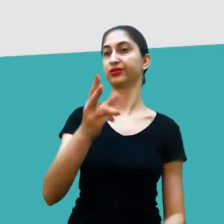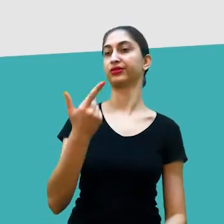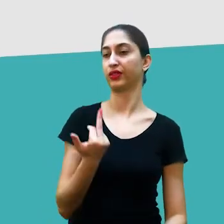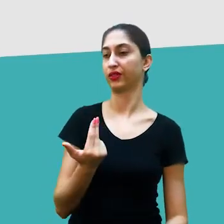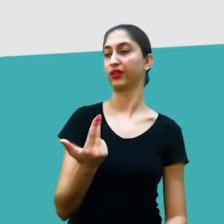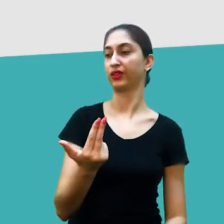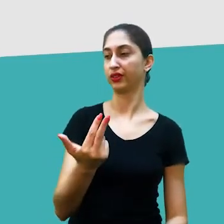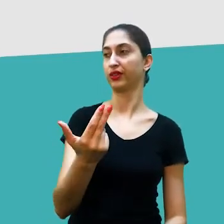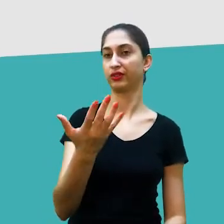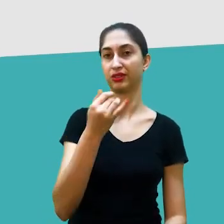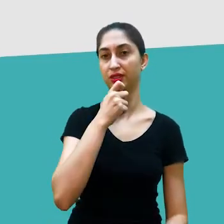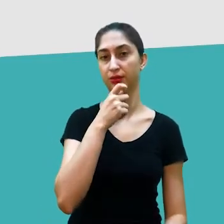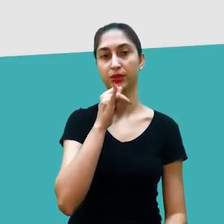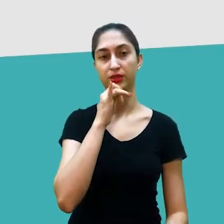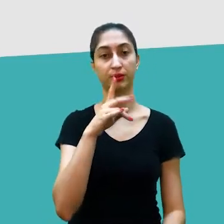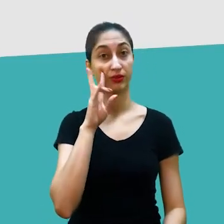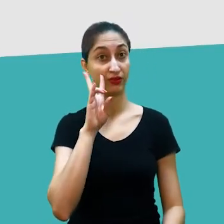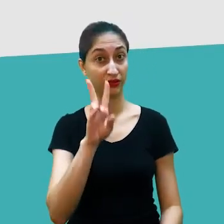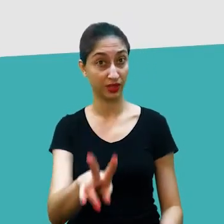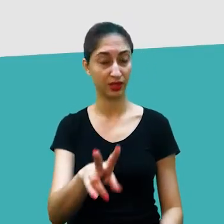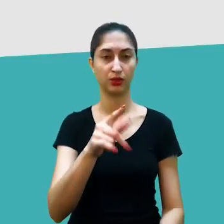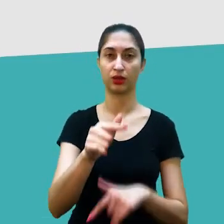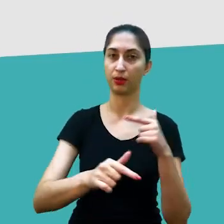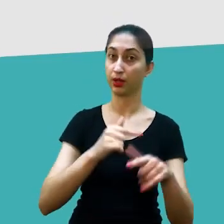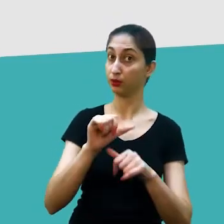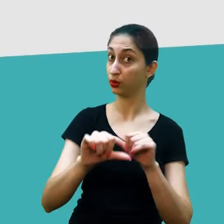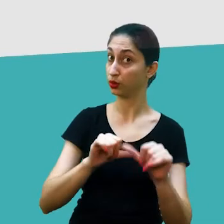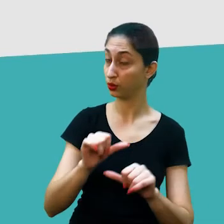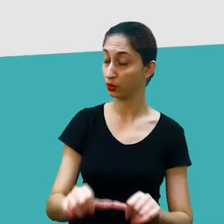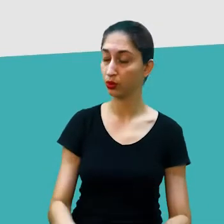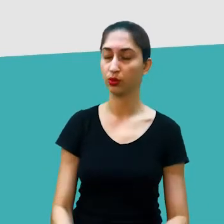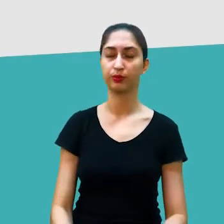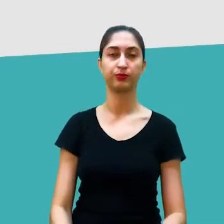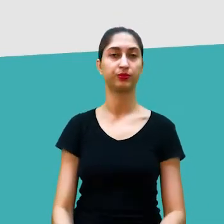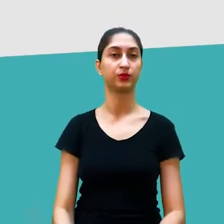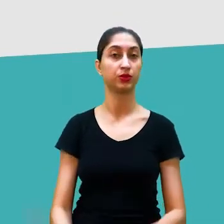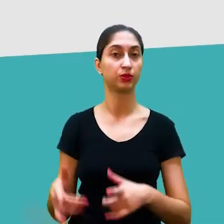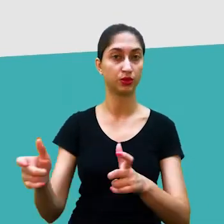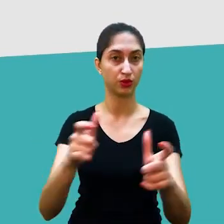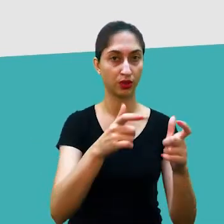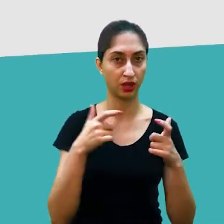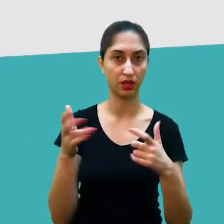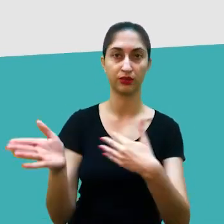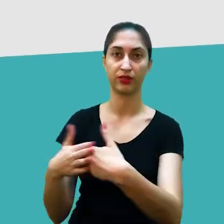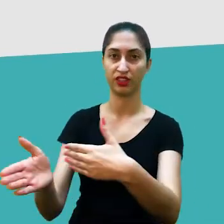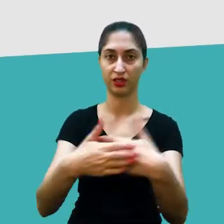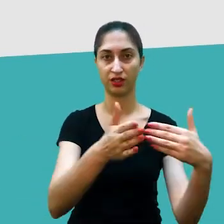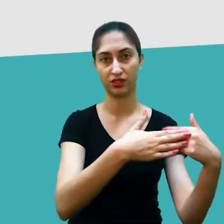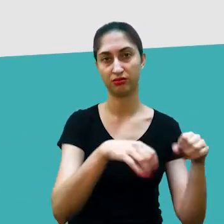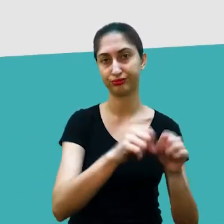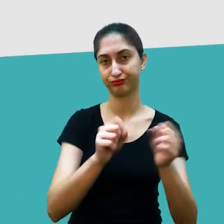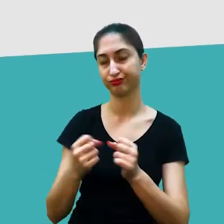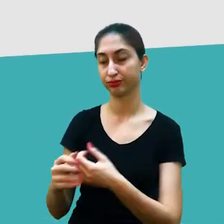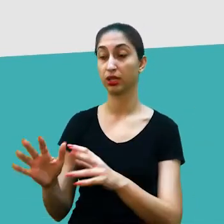né? Mesmo vendo a mudança do trabalho, não só os postos de trabalho que foram perdidos, mas também a mudança